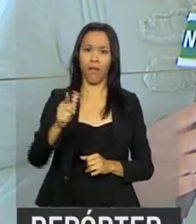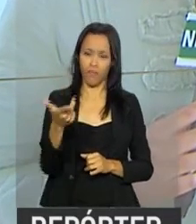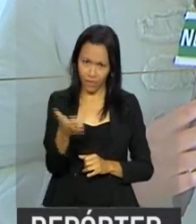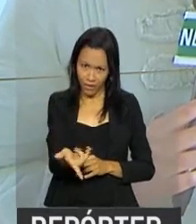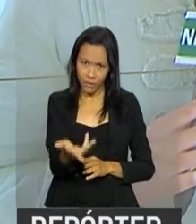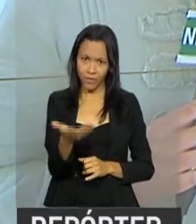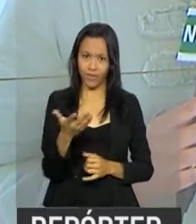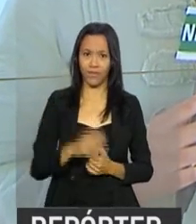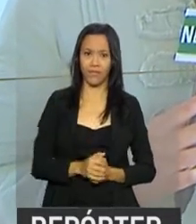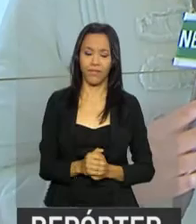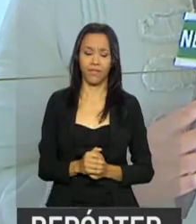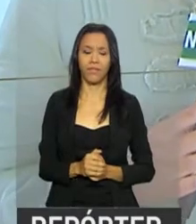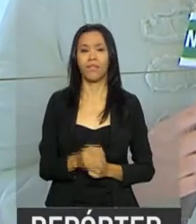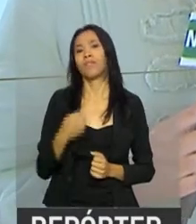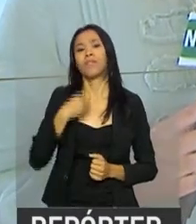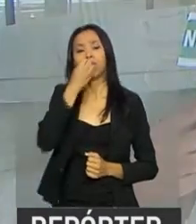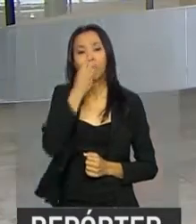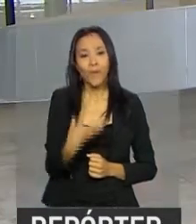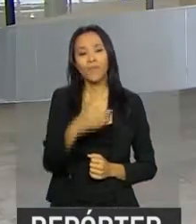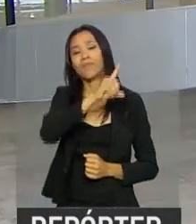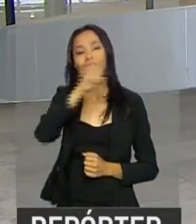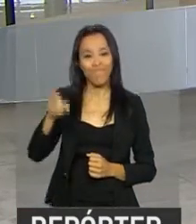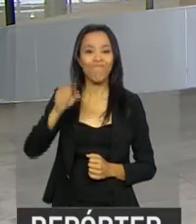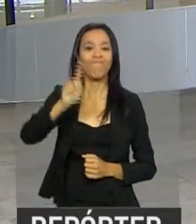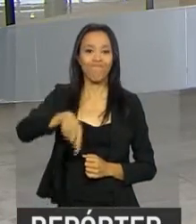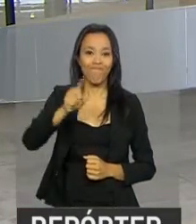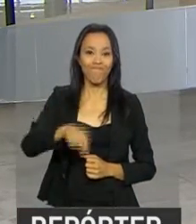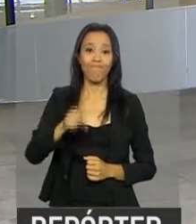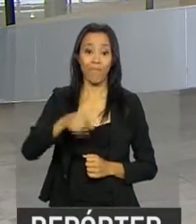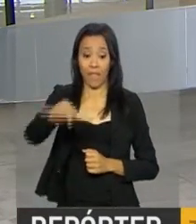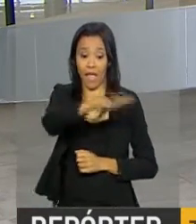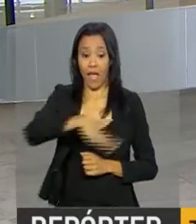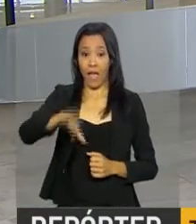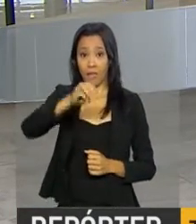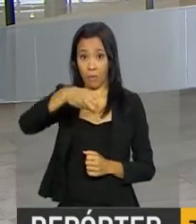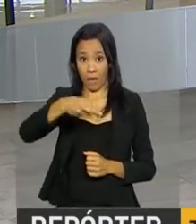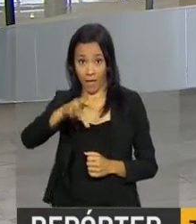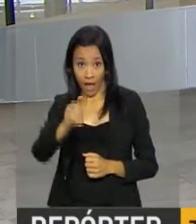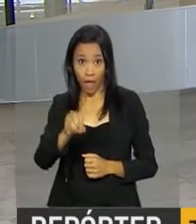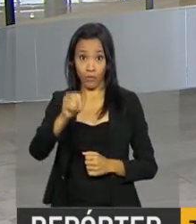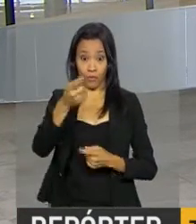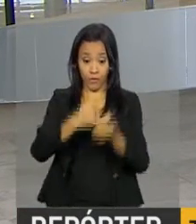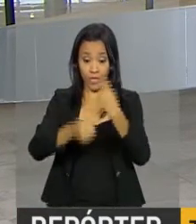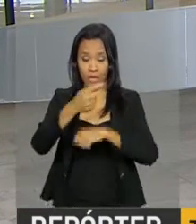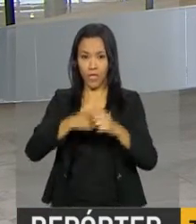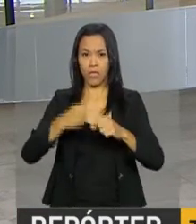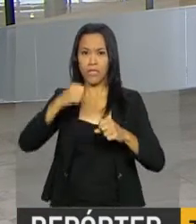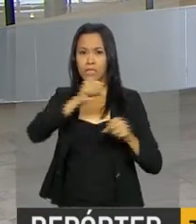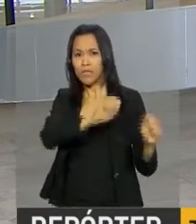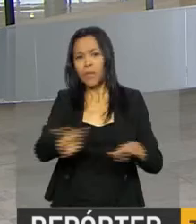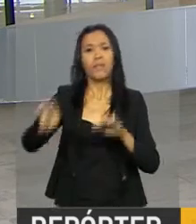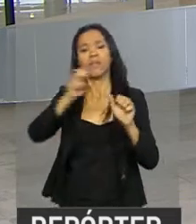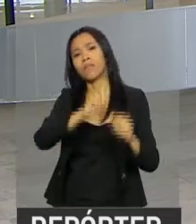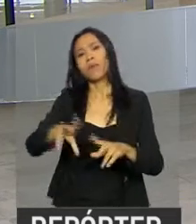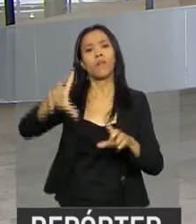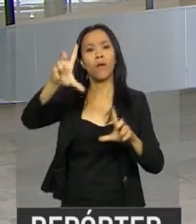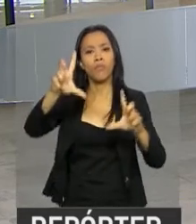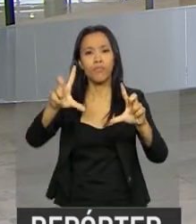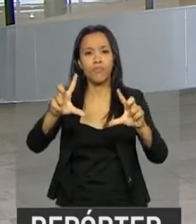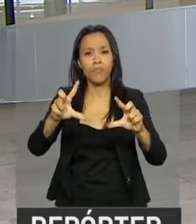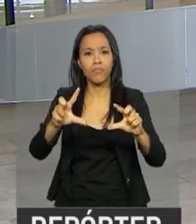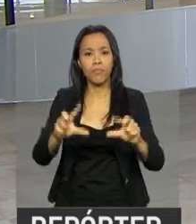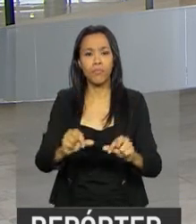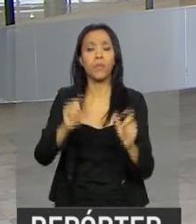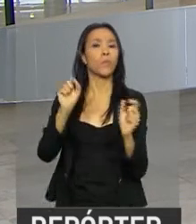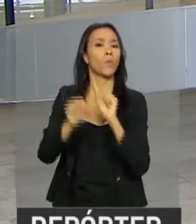Thaísa? Bom dia. Bom dia, Renata. É isso mesmo. O mercado financeiro vem semana a semana melhorando a previsão para o IPCA,